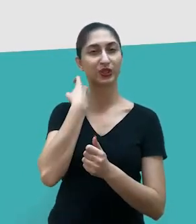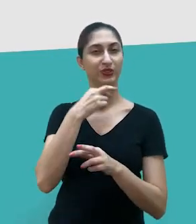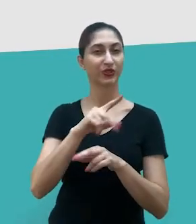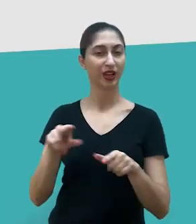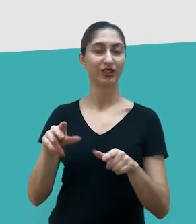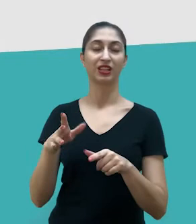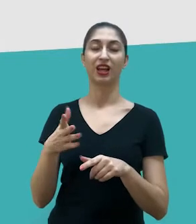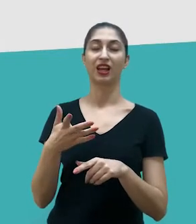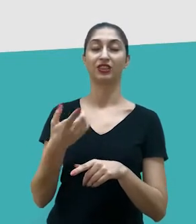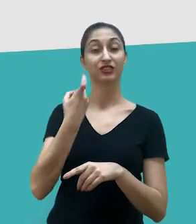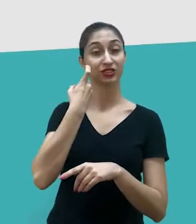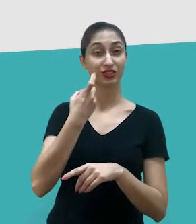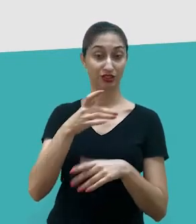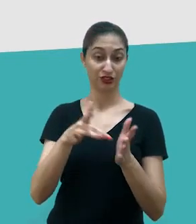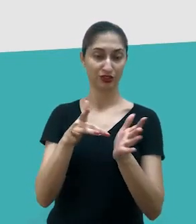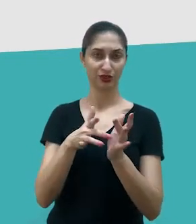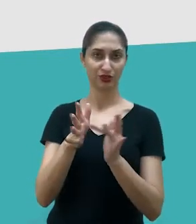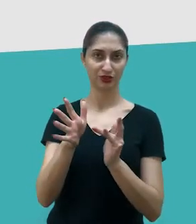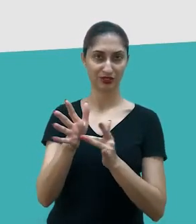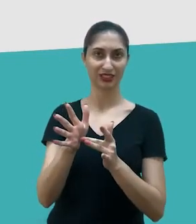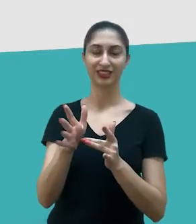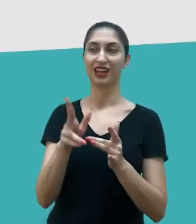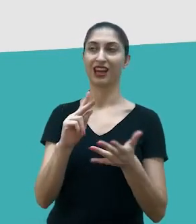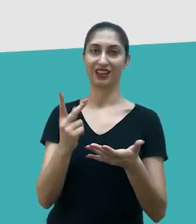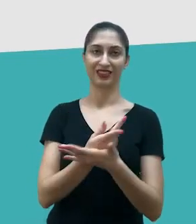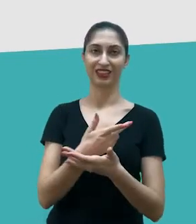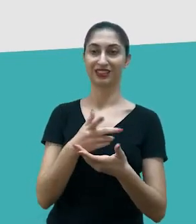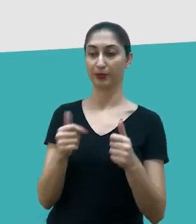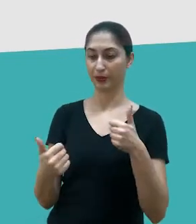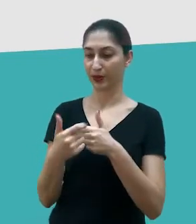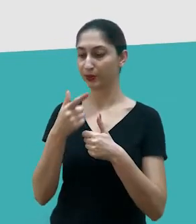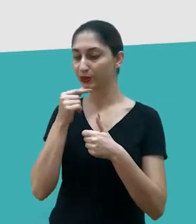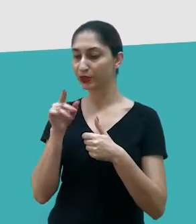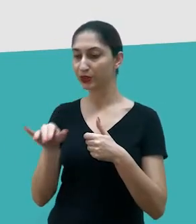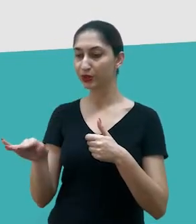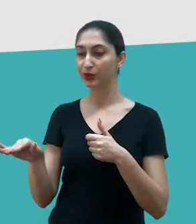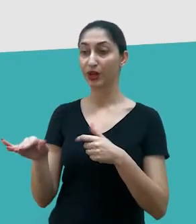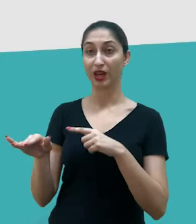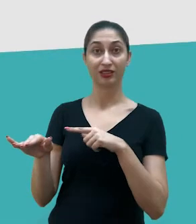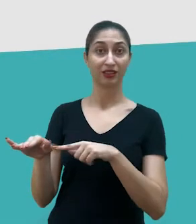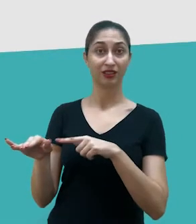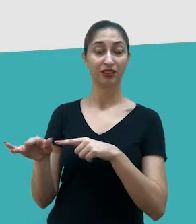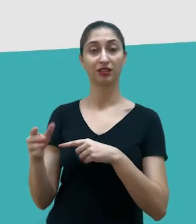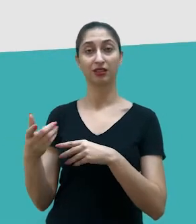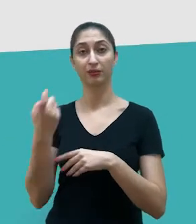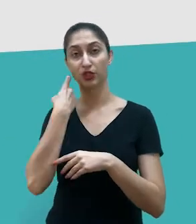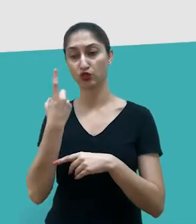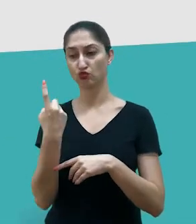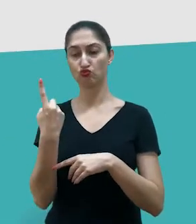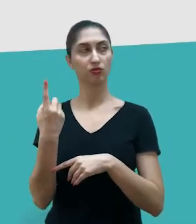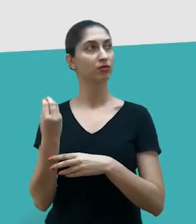chega e o menino deu o único peixinho que tinha e o milagre aconteceu. Ele voltou para casa cheio de peixes e